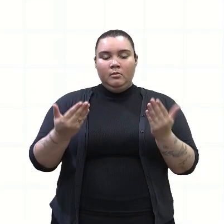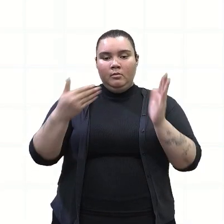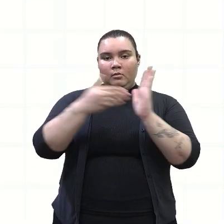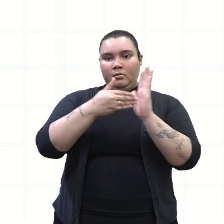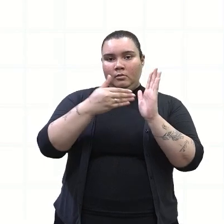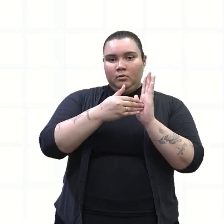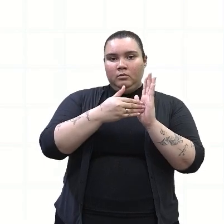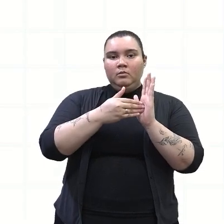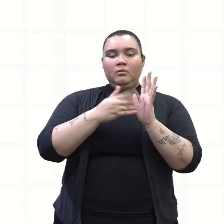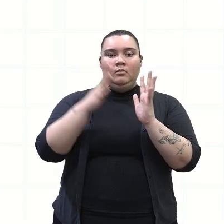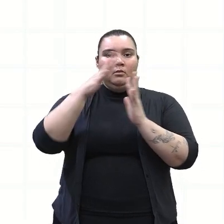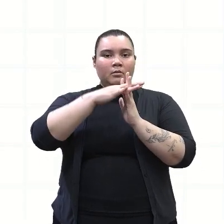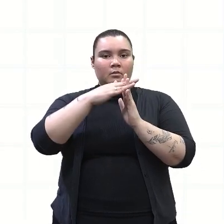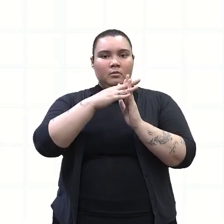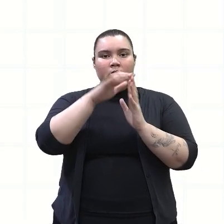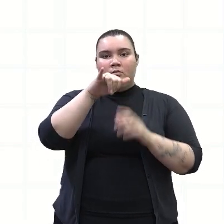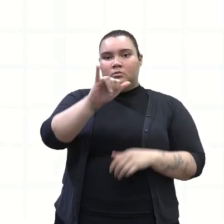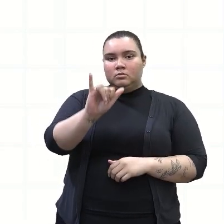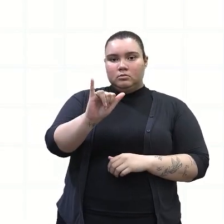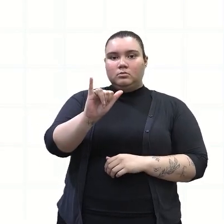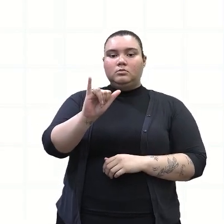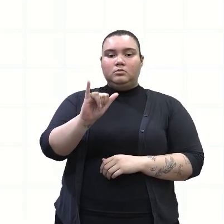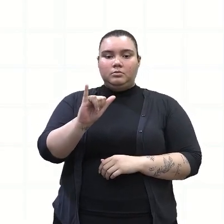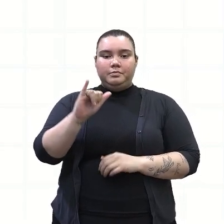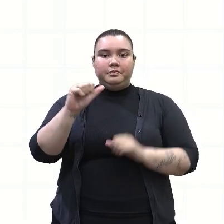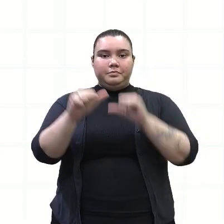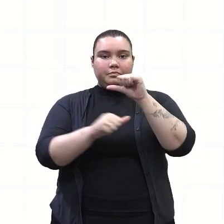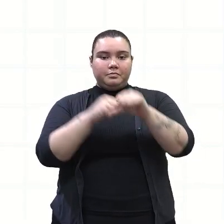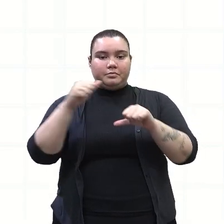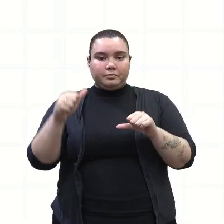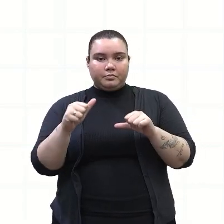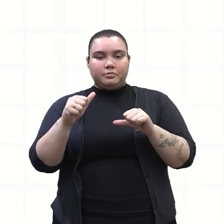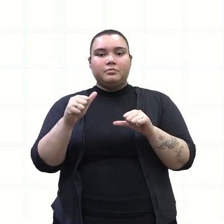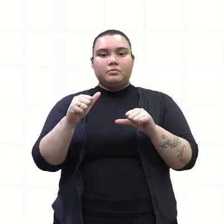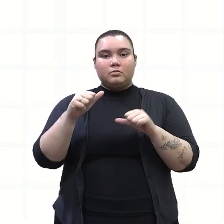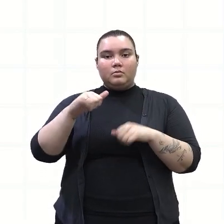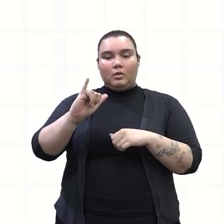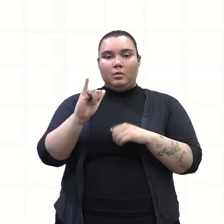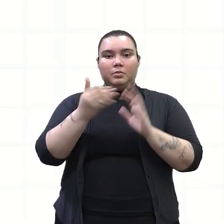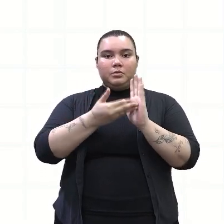em consoante Y, vou substituir o Y por